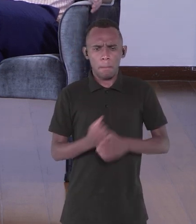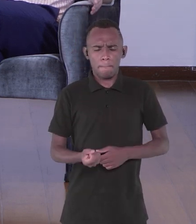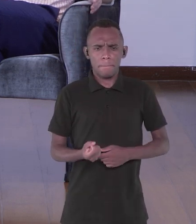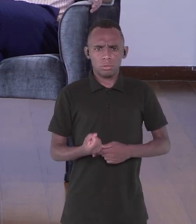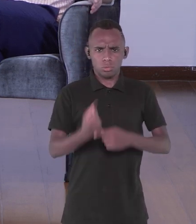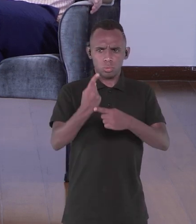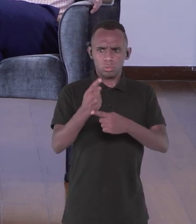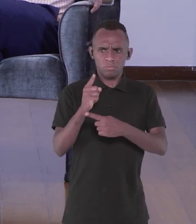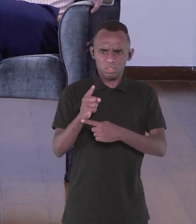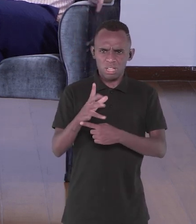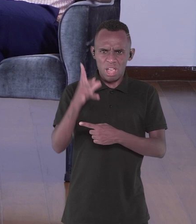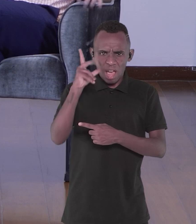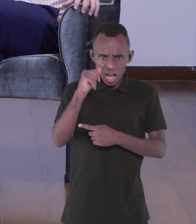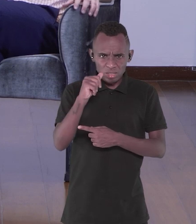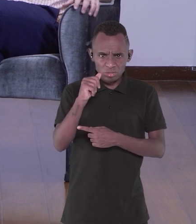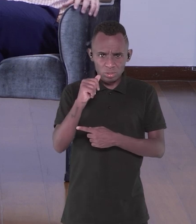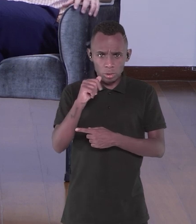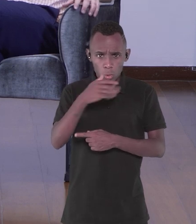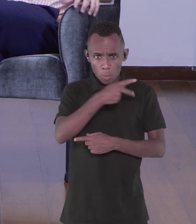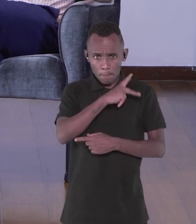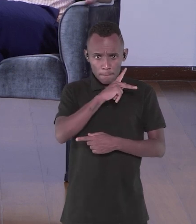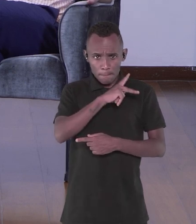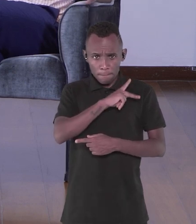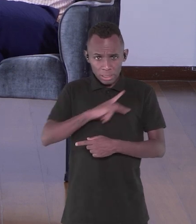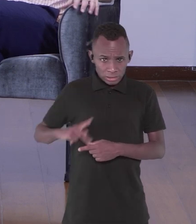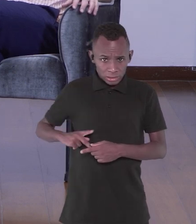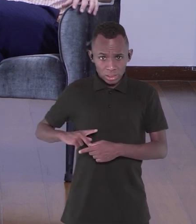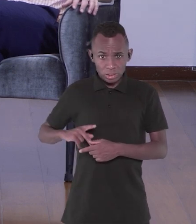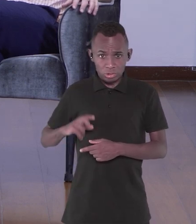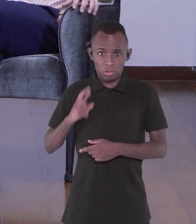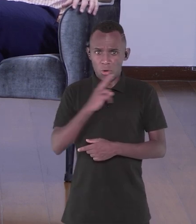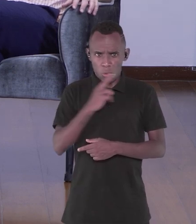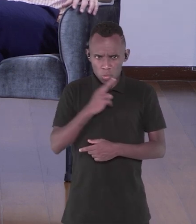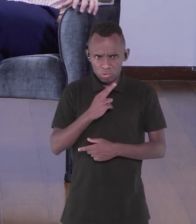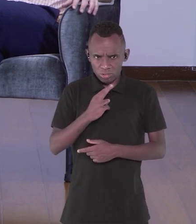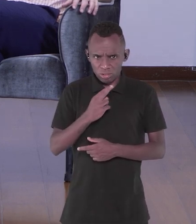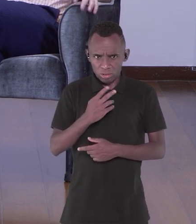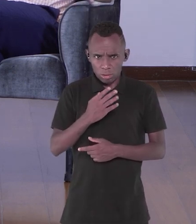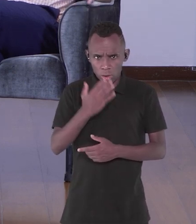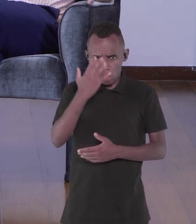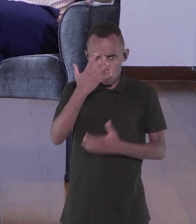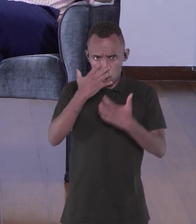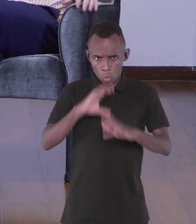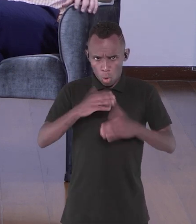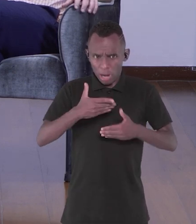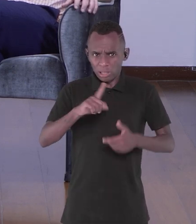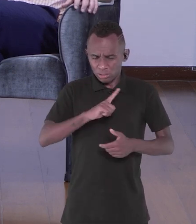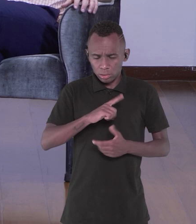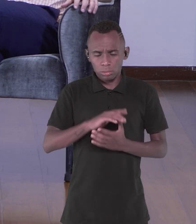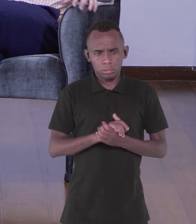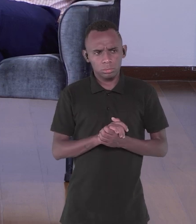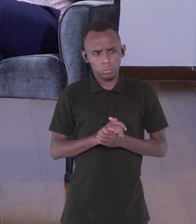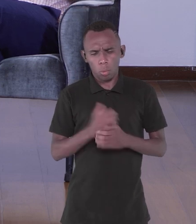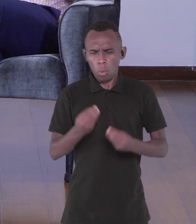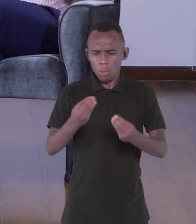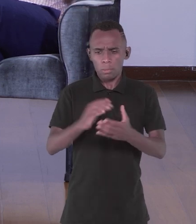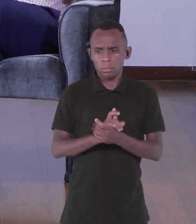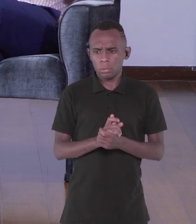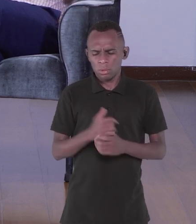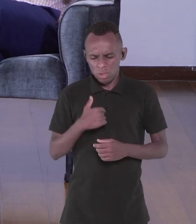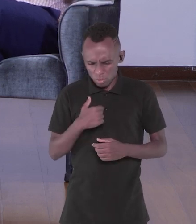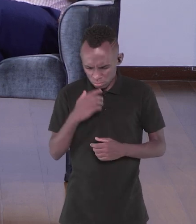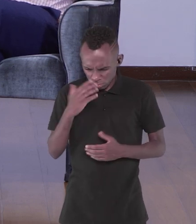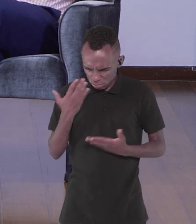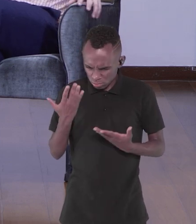acha mesmo que o Putin vai fazer isso? Onde você está com a cabeça? Eu até me falei, puxa, estou errado